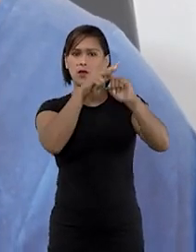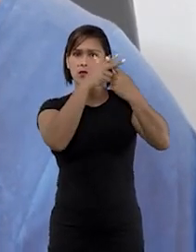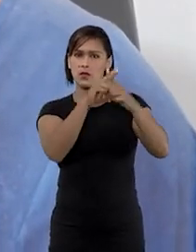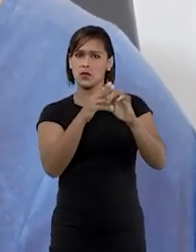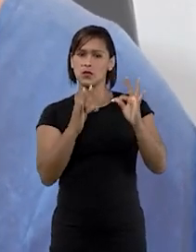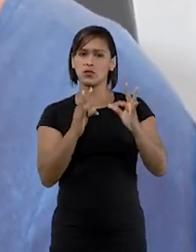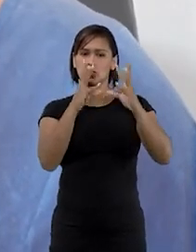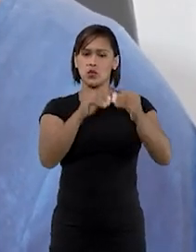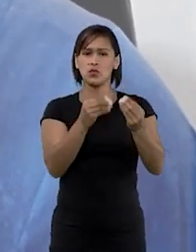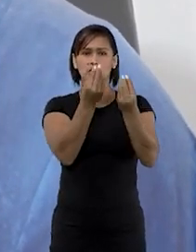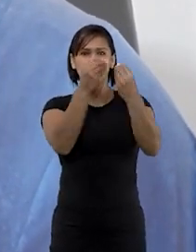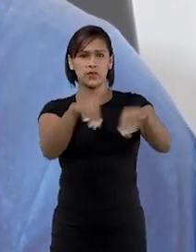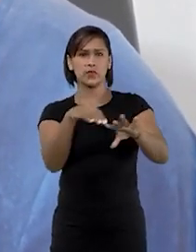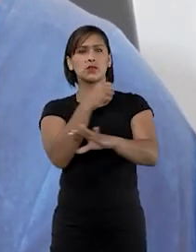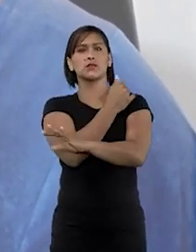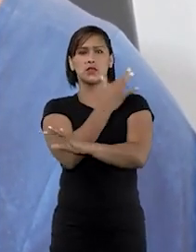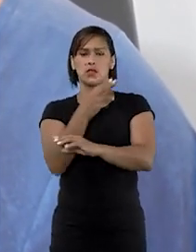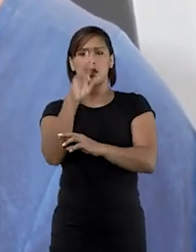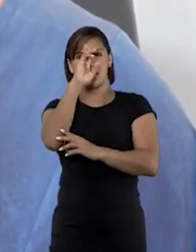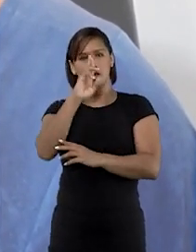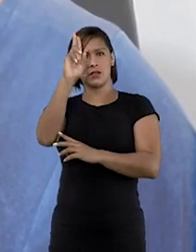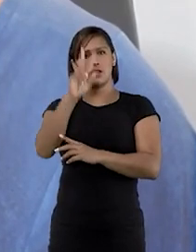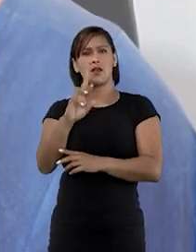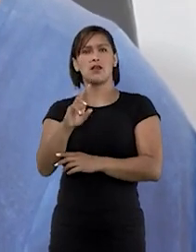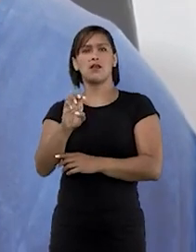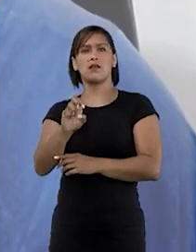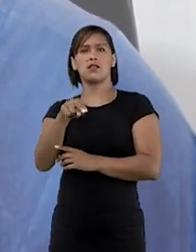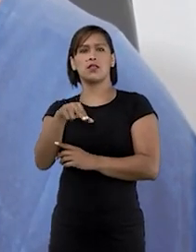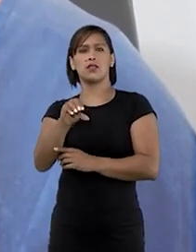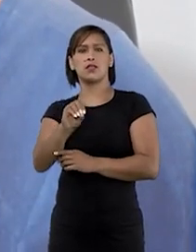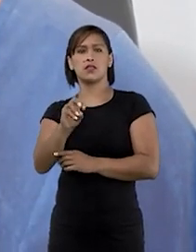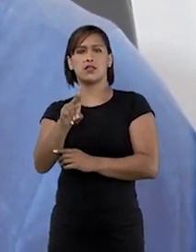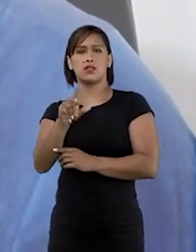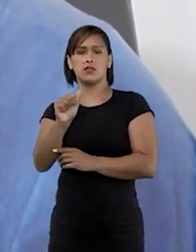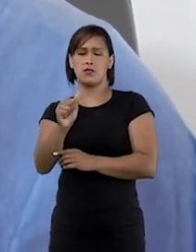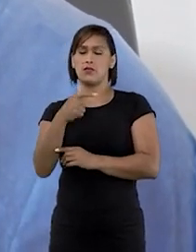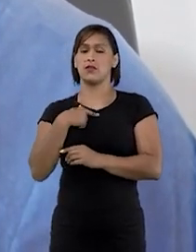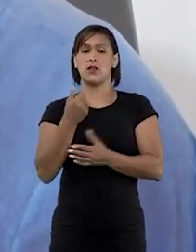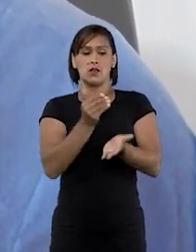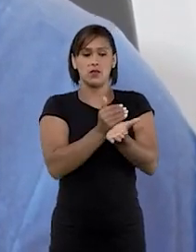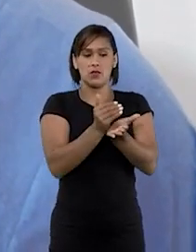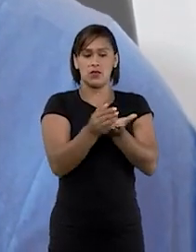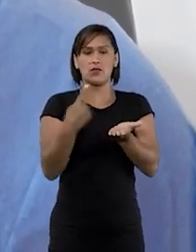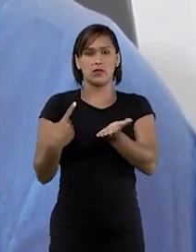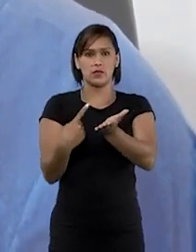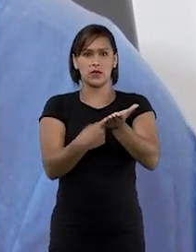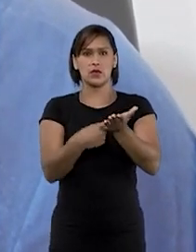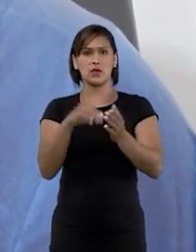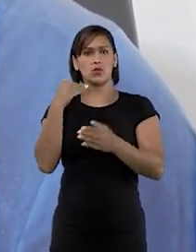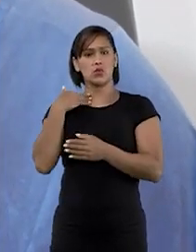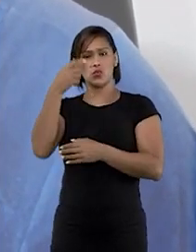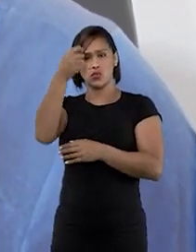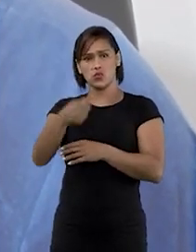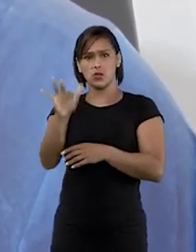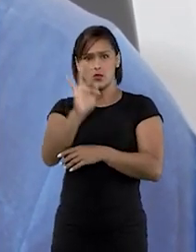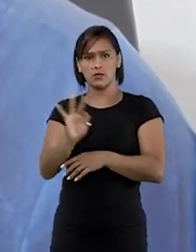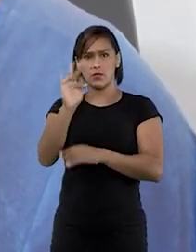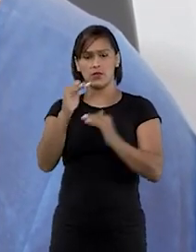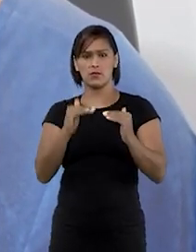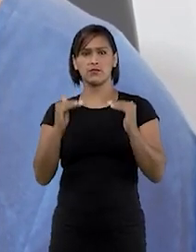a reparação dos danos seriam de responsabilidade da fundação renova durante a execução do acordo o juízo Federal